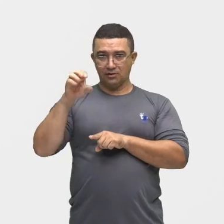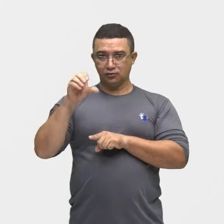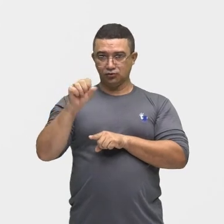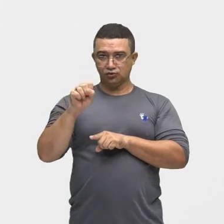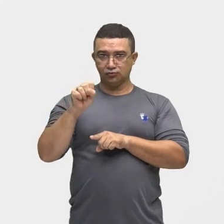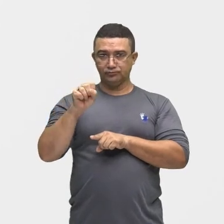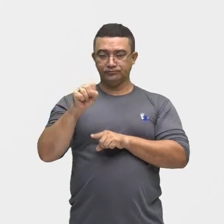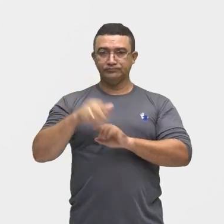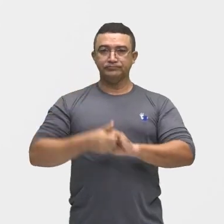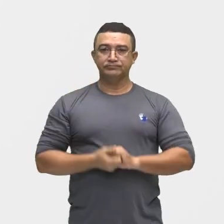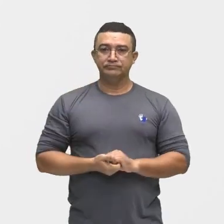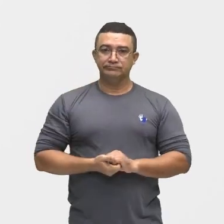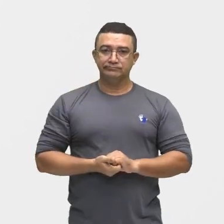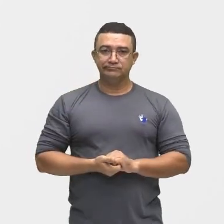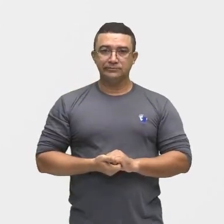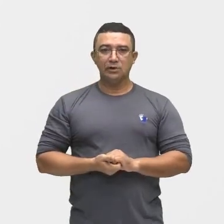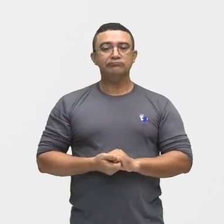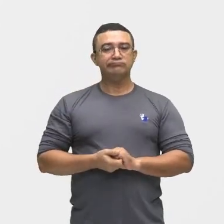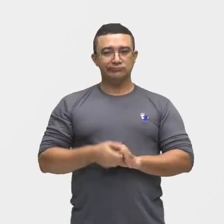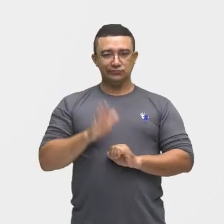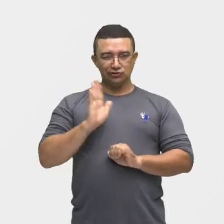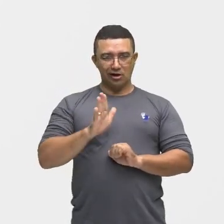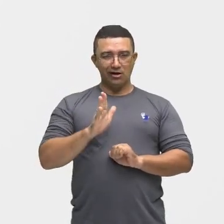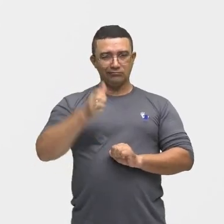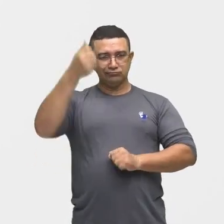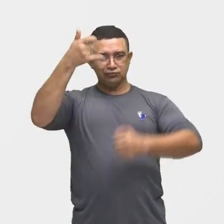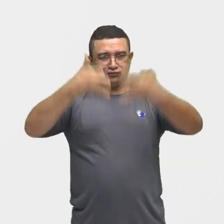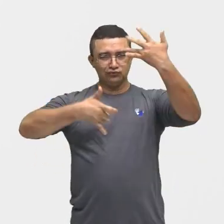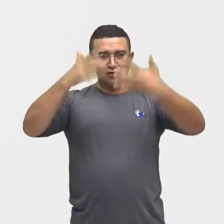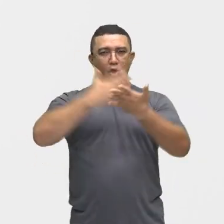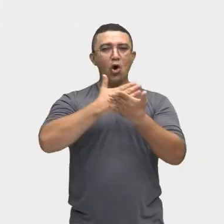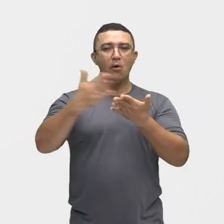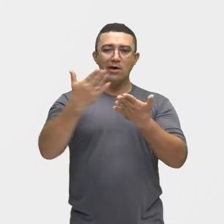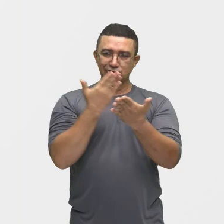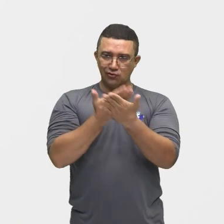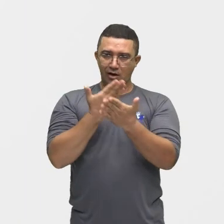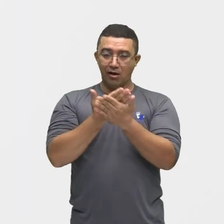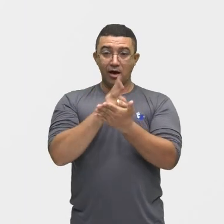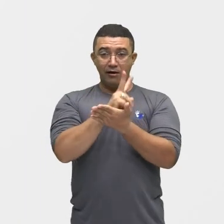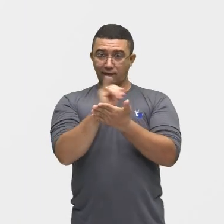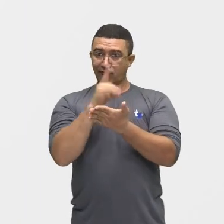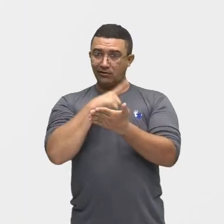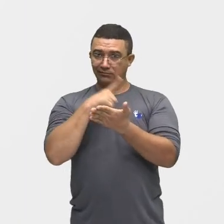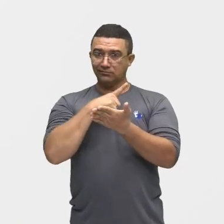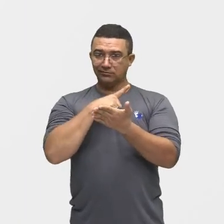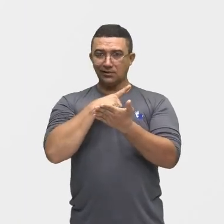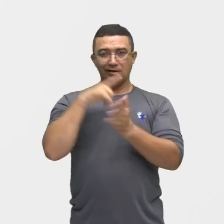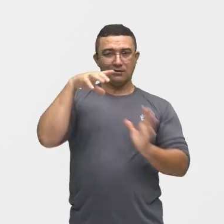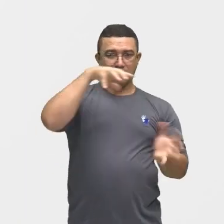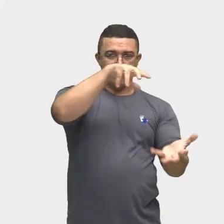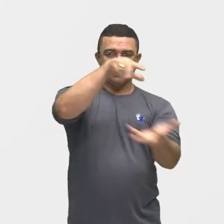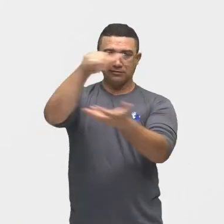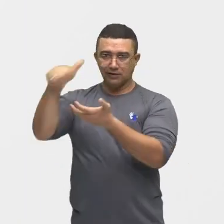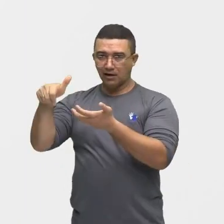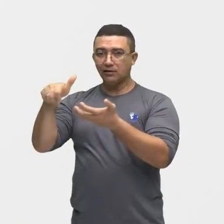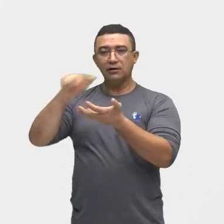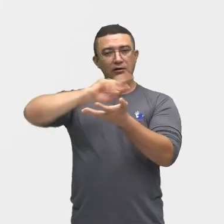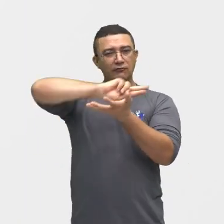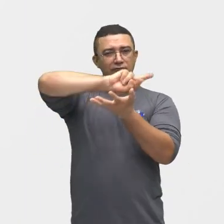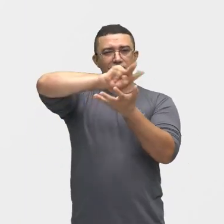gente viu aí no início da aula que a gente vai ter aí na superfície da Terra diversas